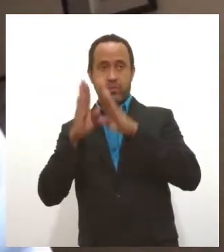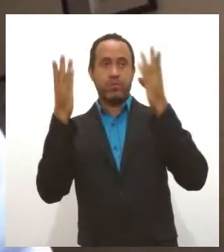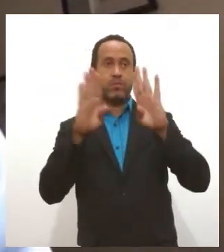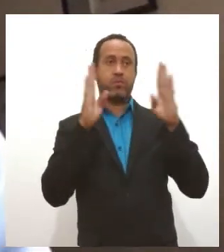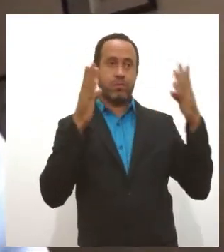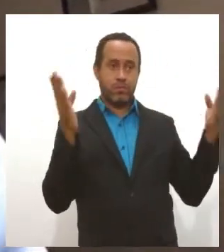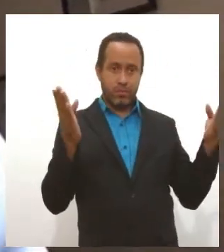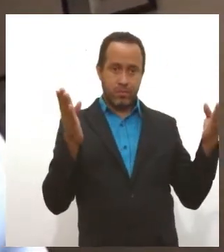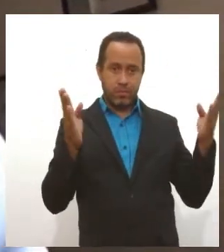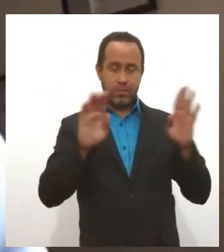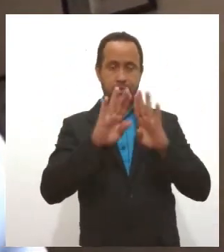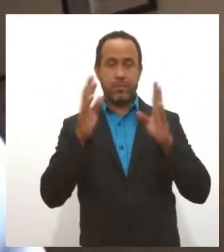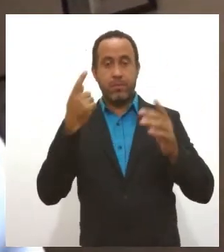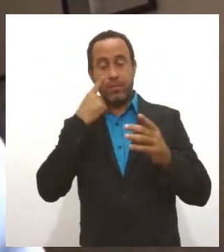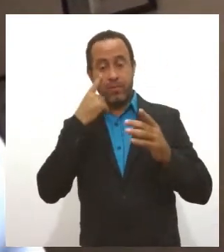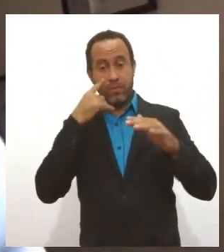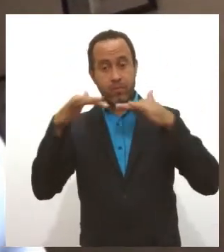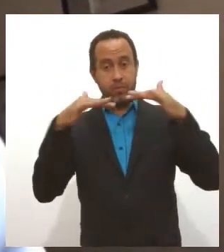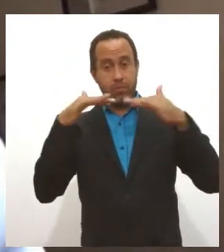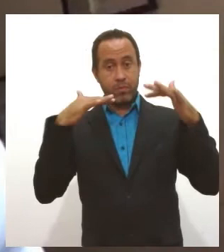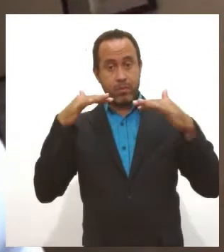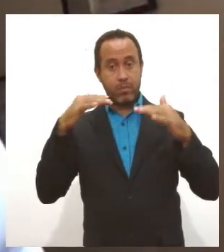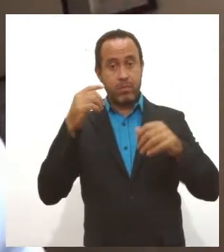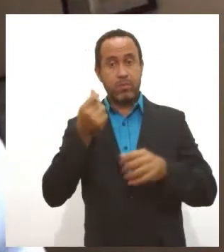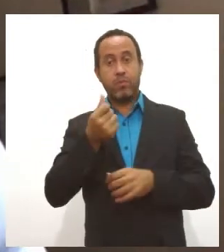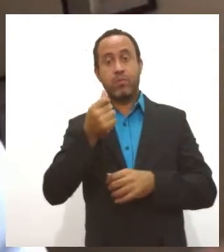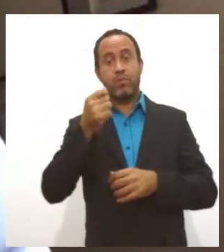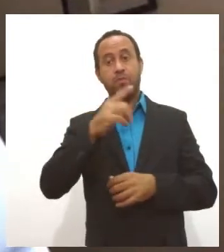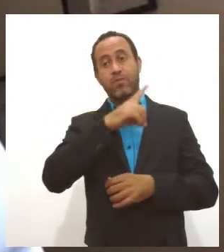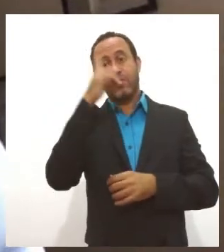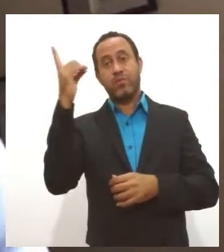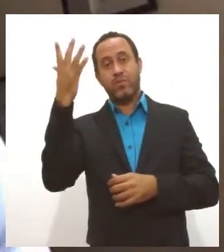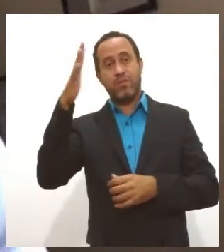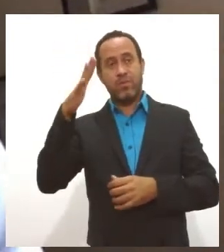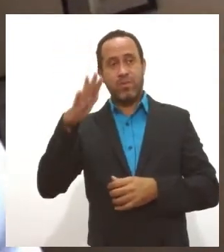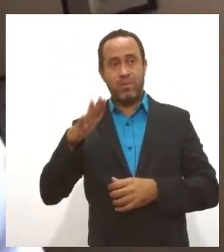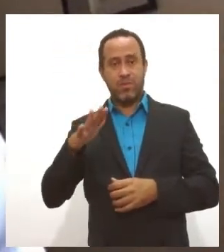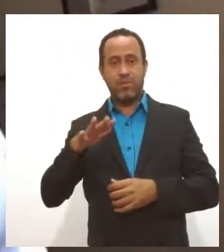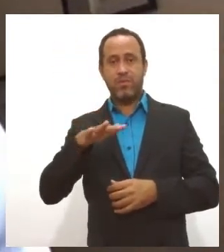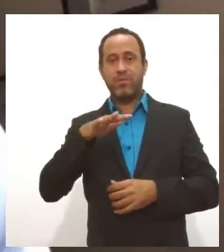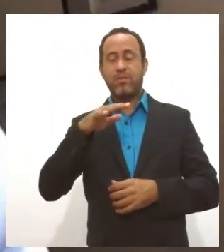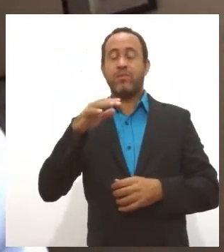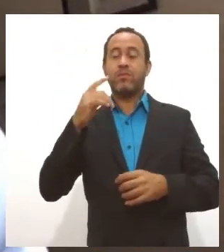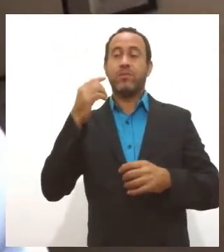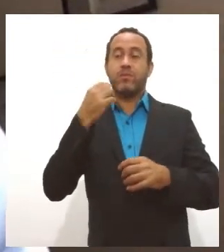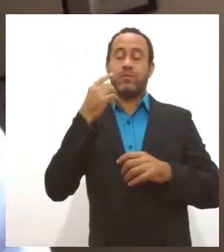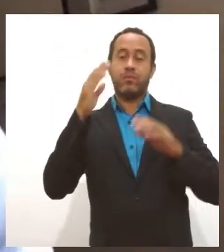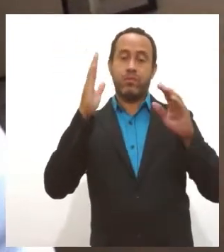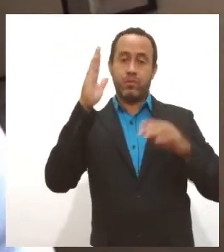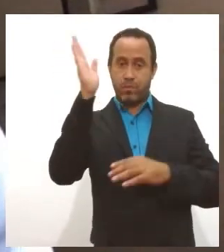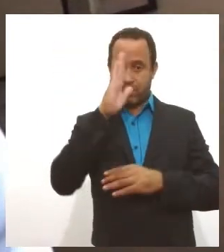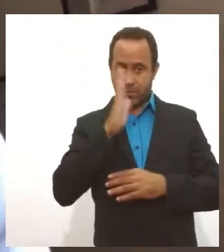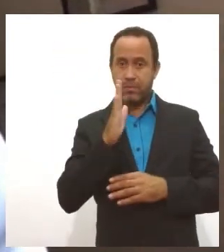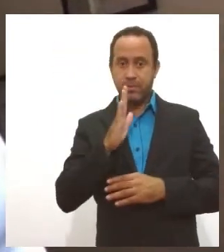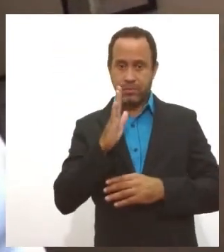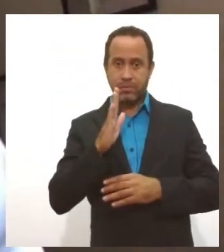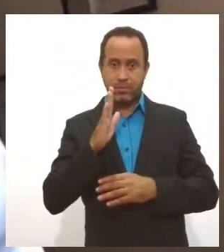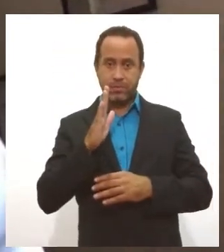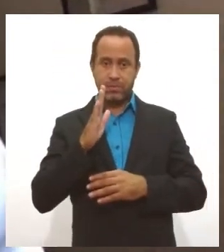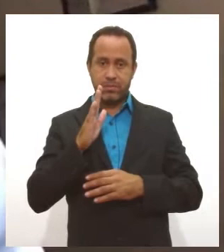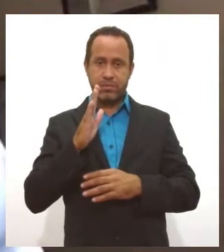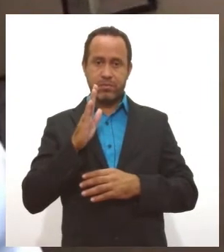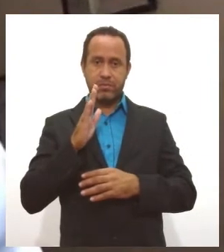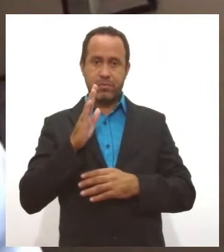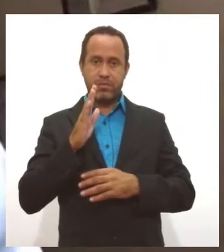Nós estamos vendo um movimento de diária também, de valor de diária, caindo muito, isso é em todo o Brasil. Então, o setor foi